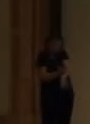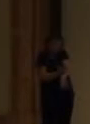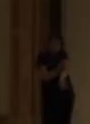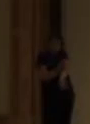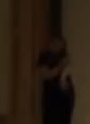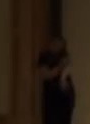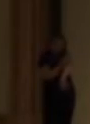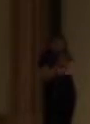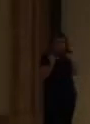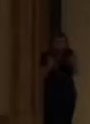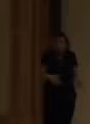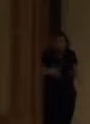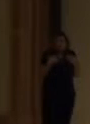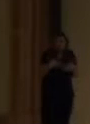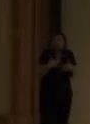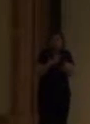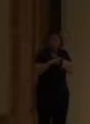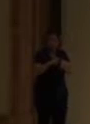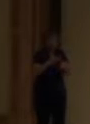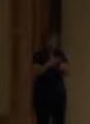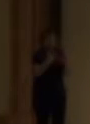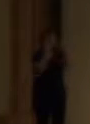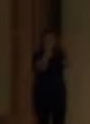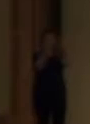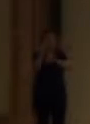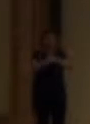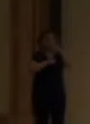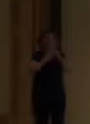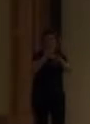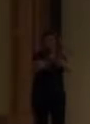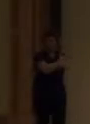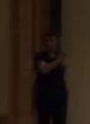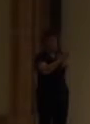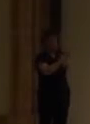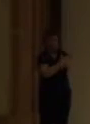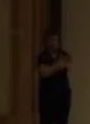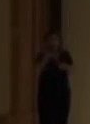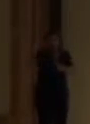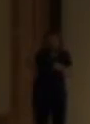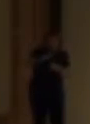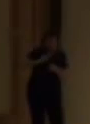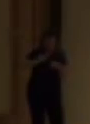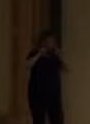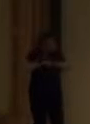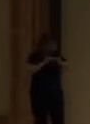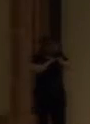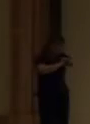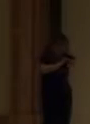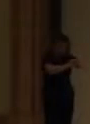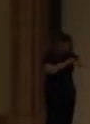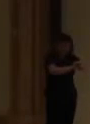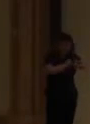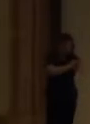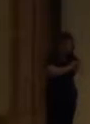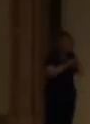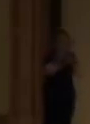aos ditos civilizados que o pensamento selvagem não era o pensamento dos selvagens. Que o pensamento selvagem é uma